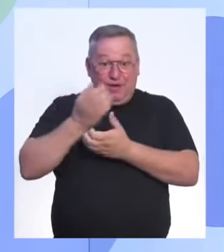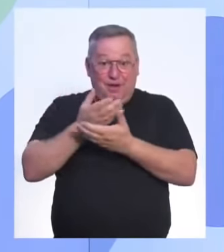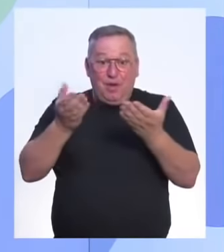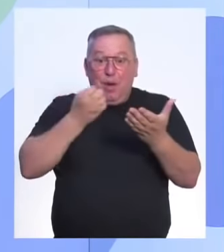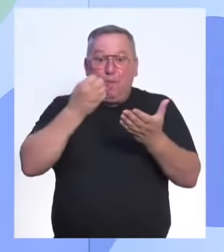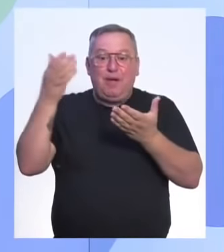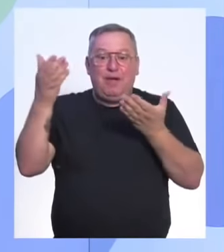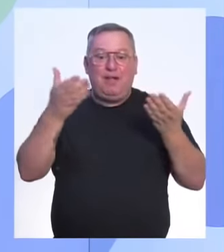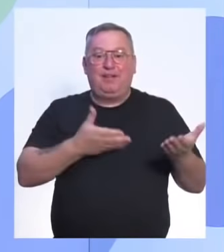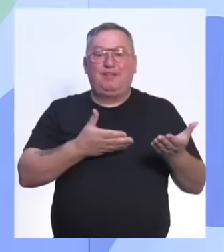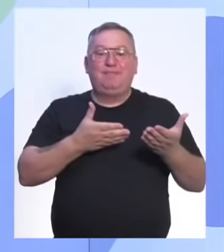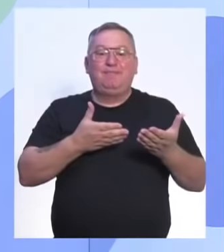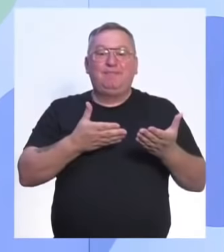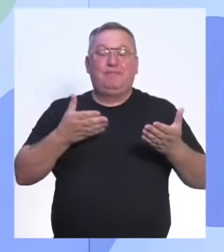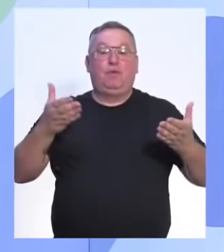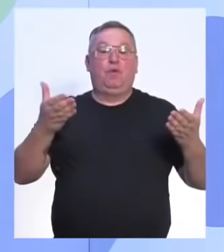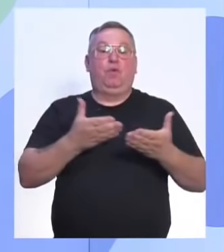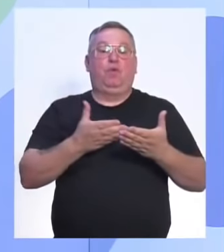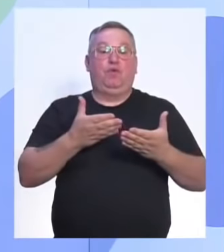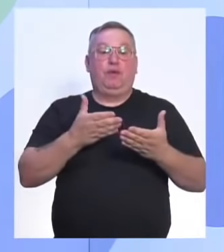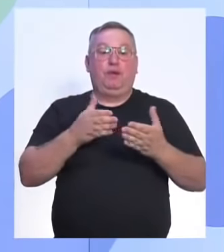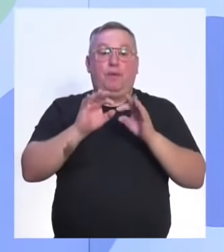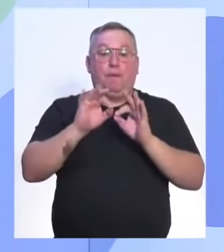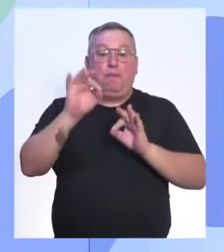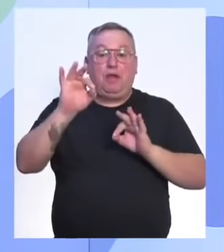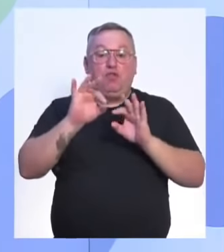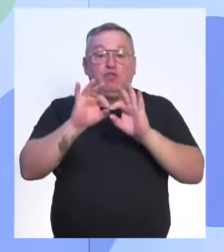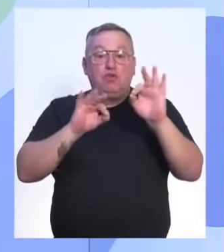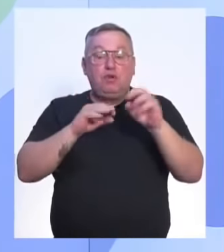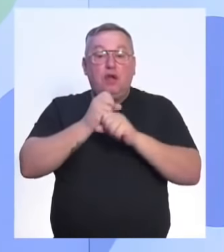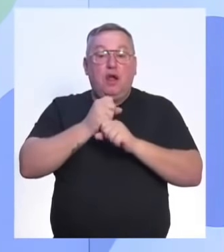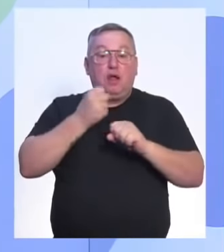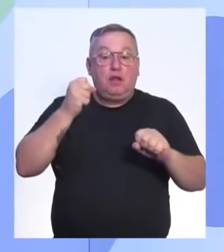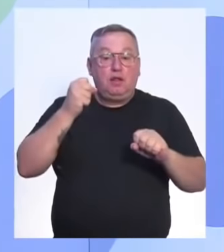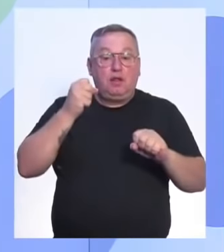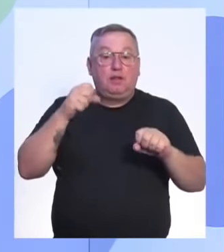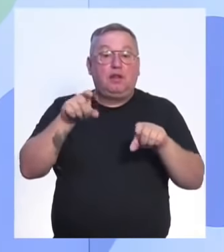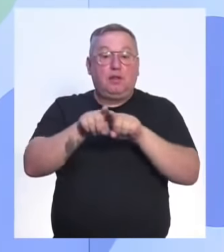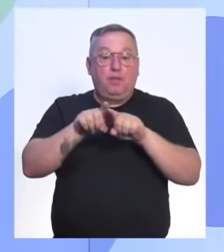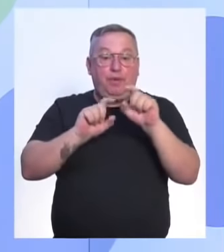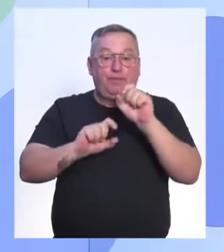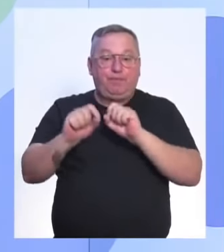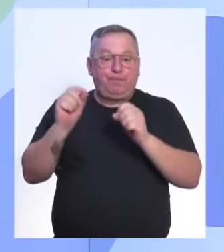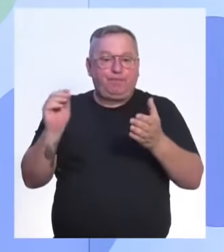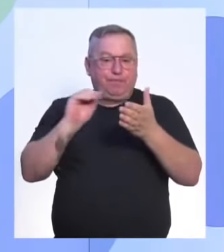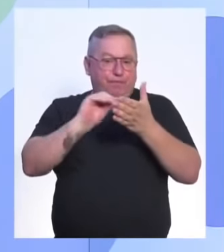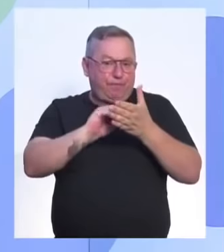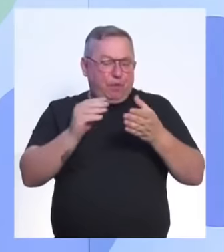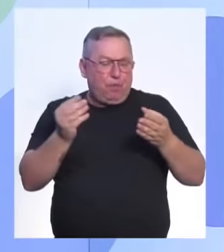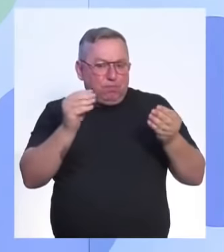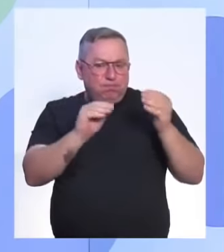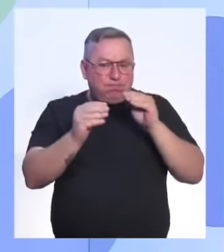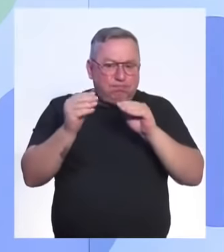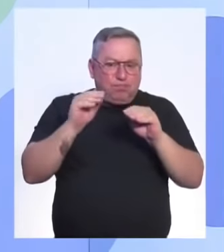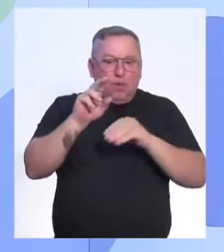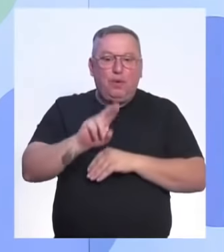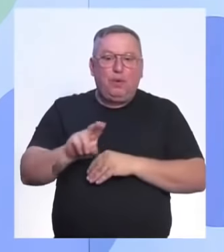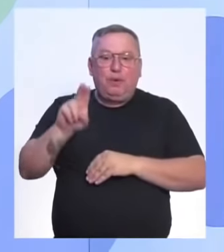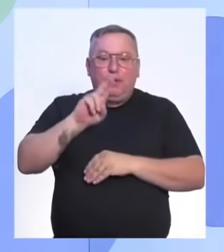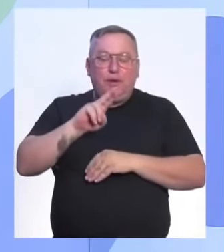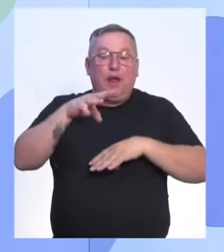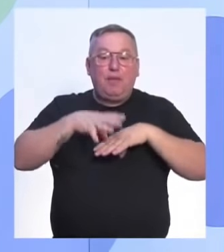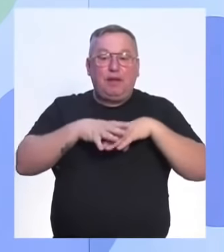sejam bem-vindos, né? Hoje, medidas e grandezas, né, Osmar? Sim. Colocar um pouquinho aí. Utilização